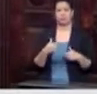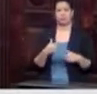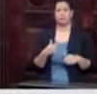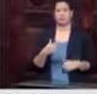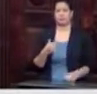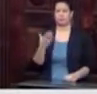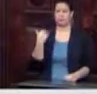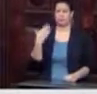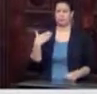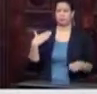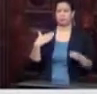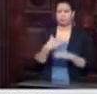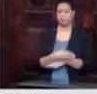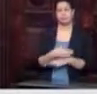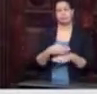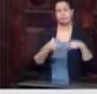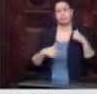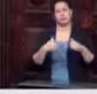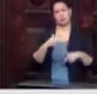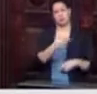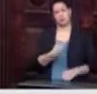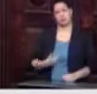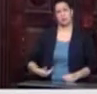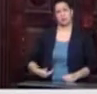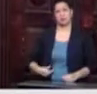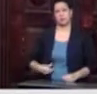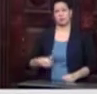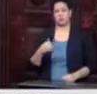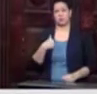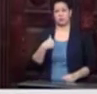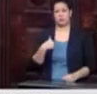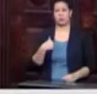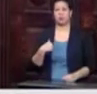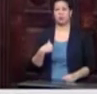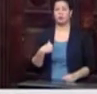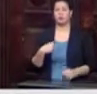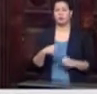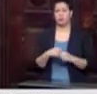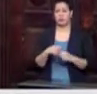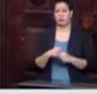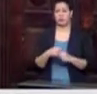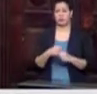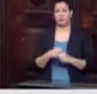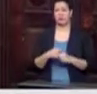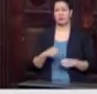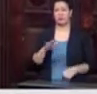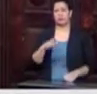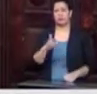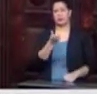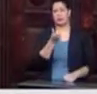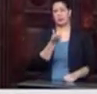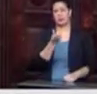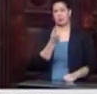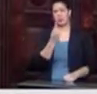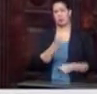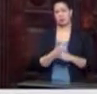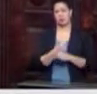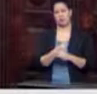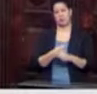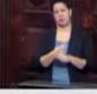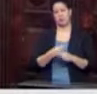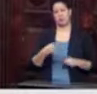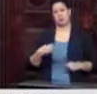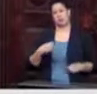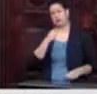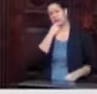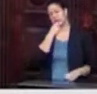que ingressei no serviço público, não vou passar nenhum ano da minha vida desempregado. E para os trabalhadores da iniciativa privada,